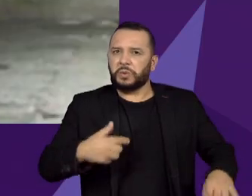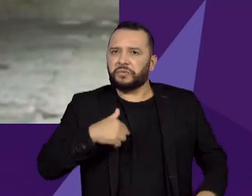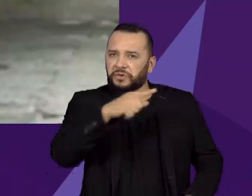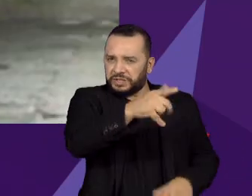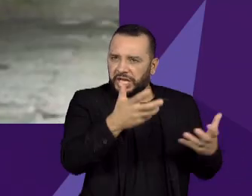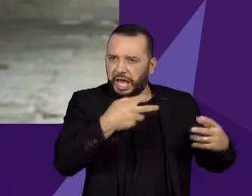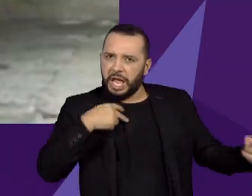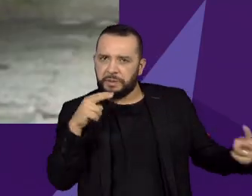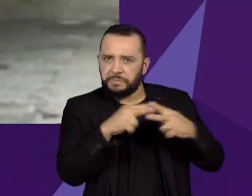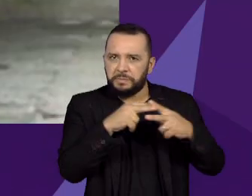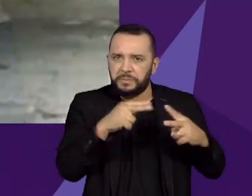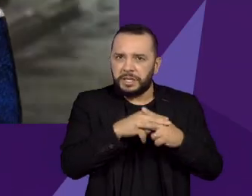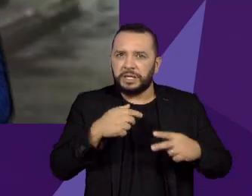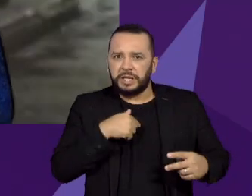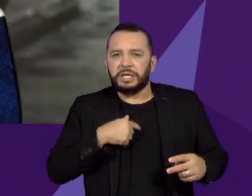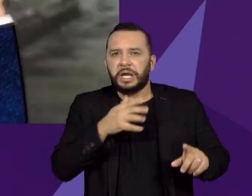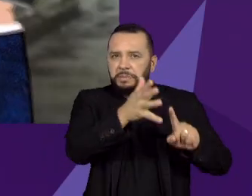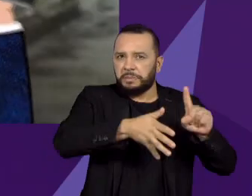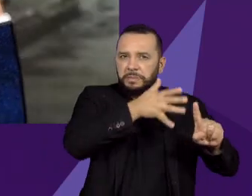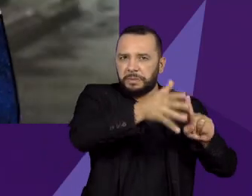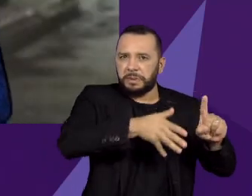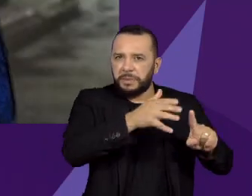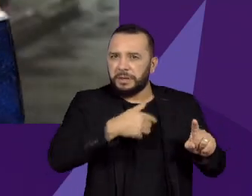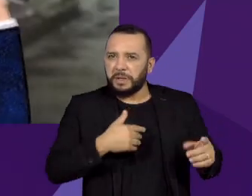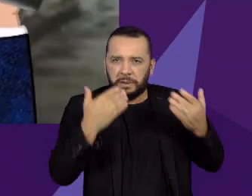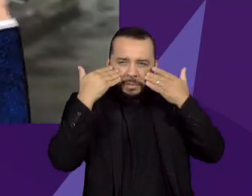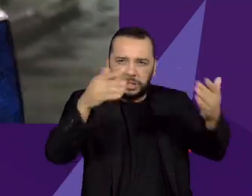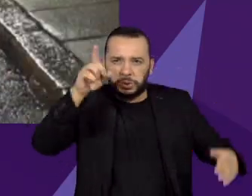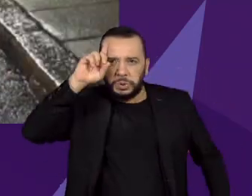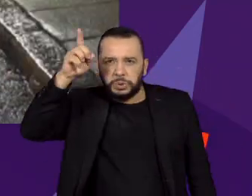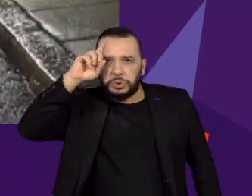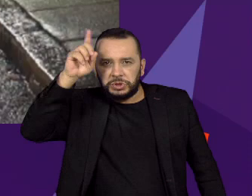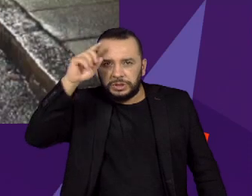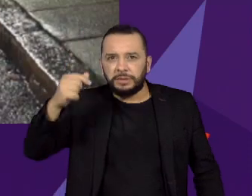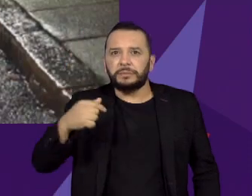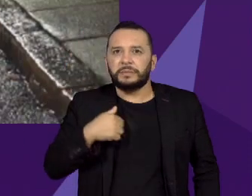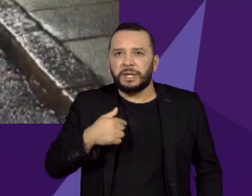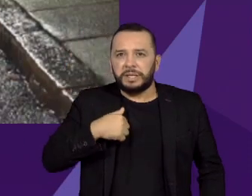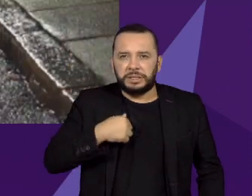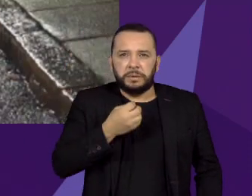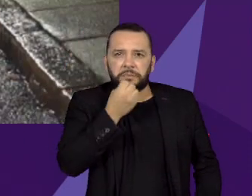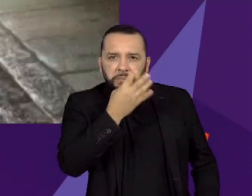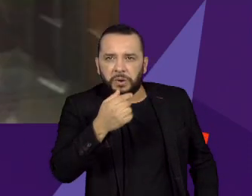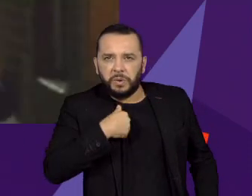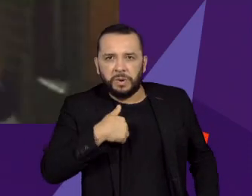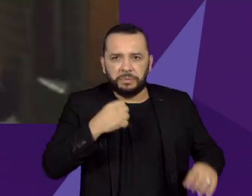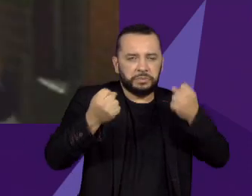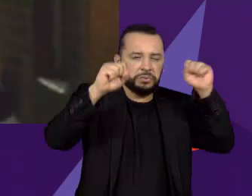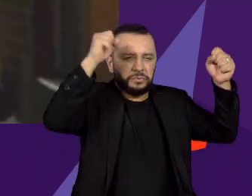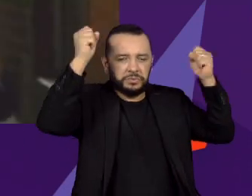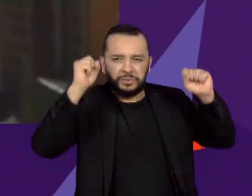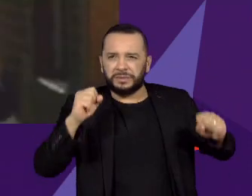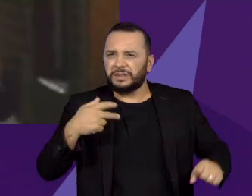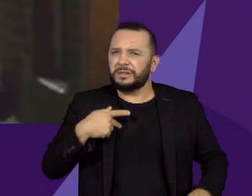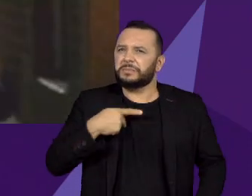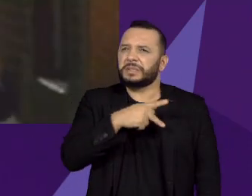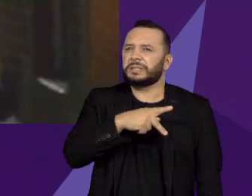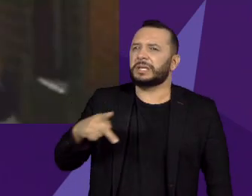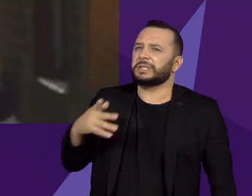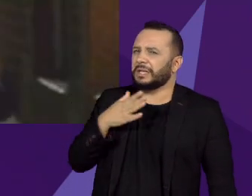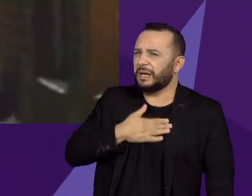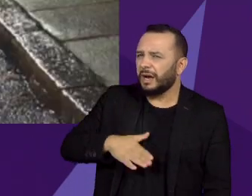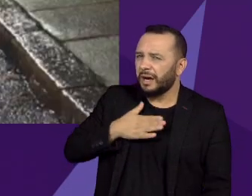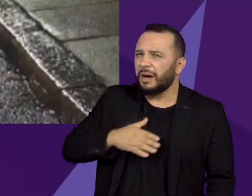quer treta. De colete na coletiva, aparecendo todo dia, mas a única coletiva que tu é bom é histeria. Presidente predemente que em